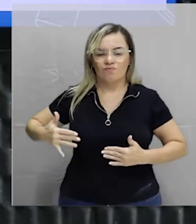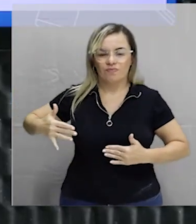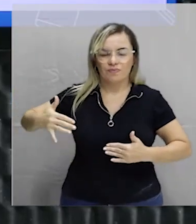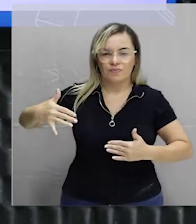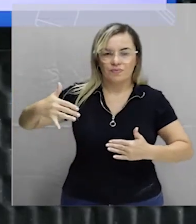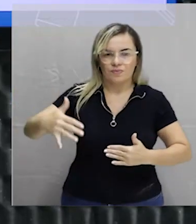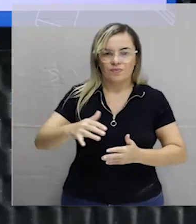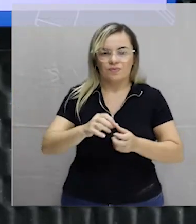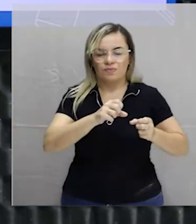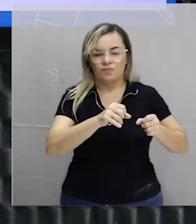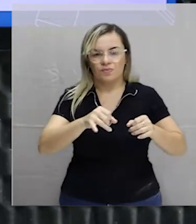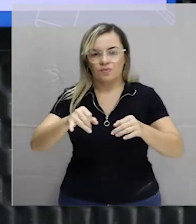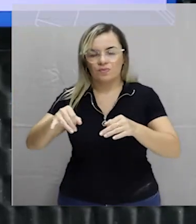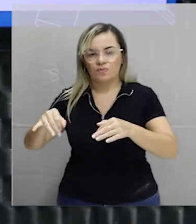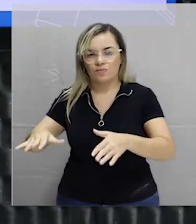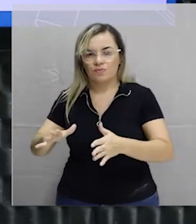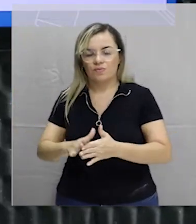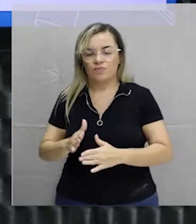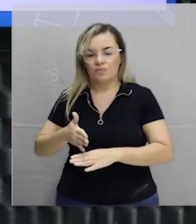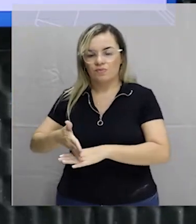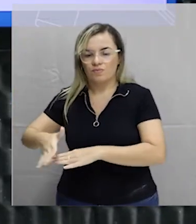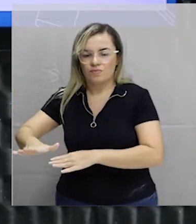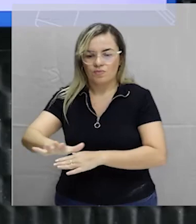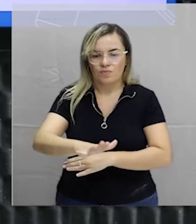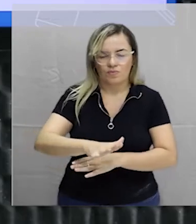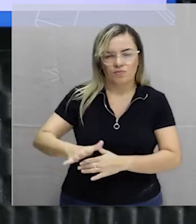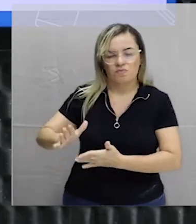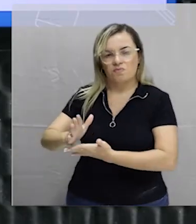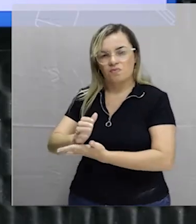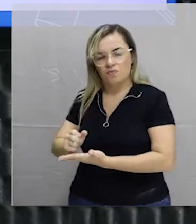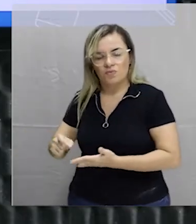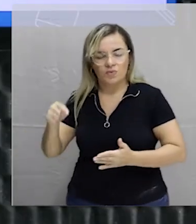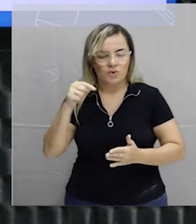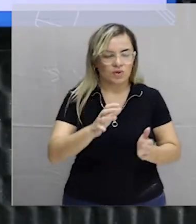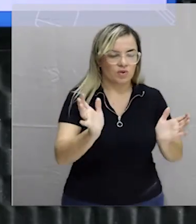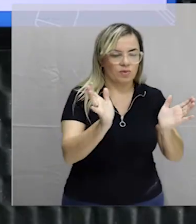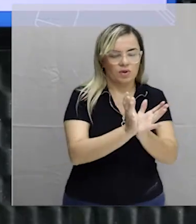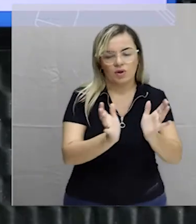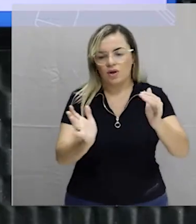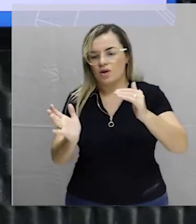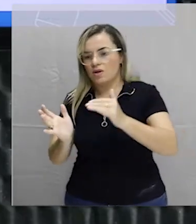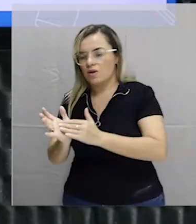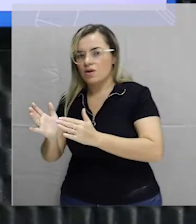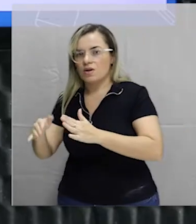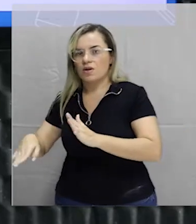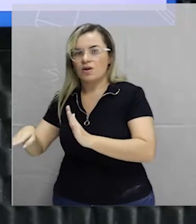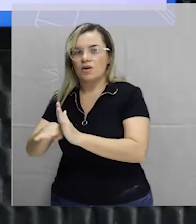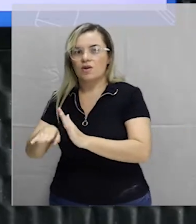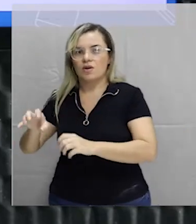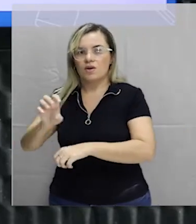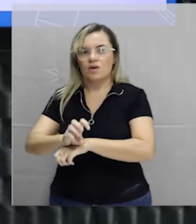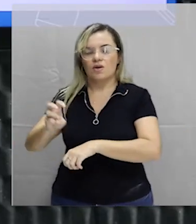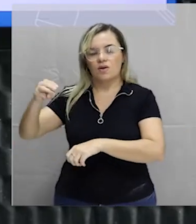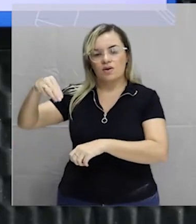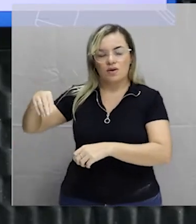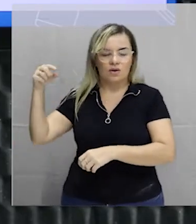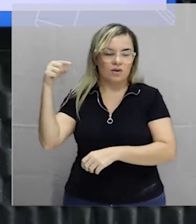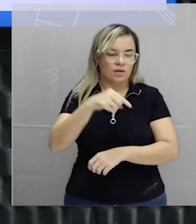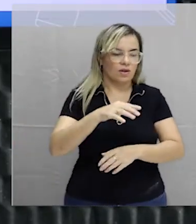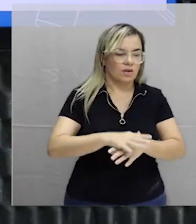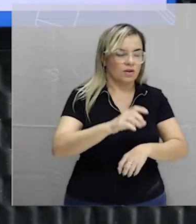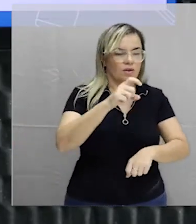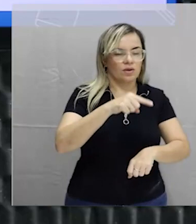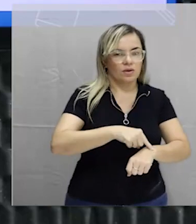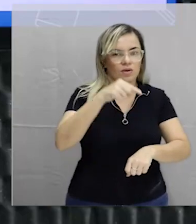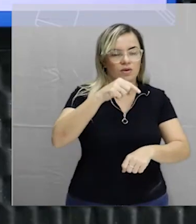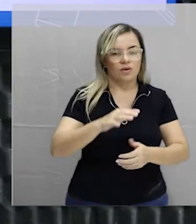a ocupação ou as invasões de Pernambuco até o Maranhão, inclusive nesse momento em Pernambuco, quem